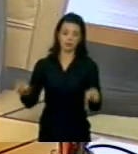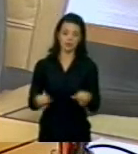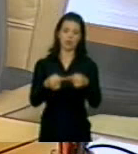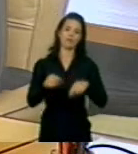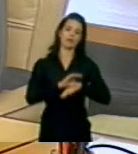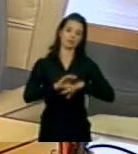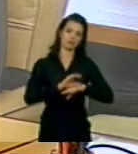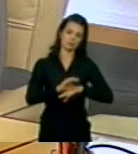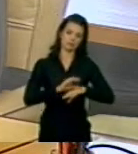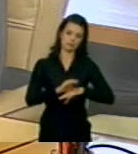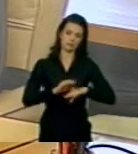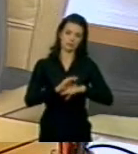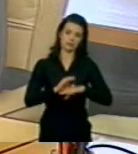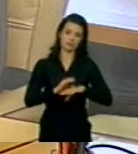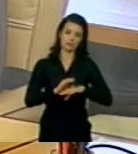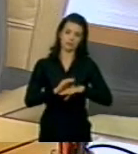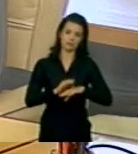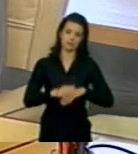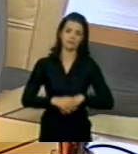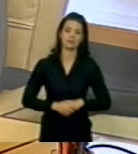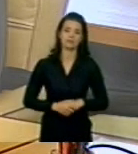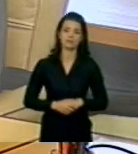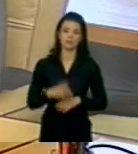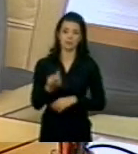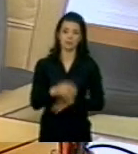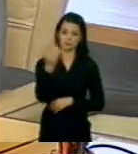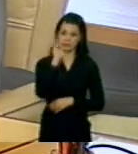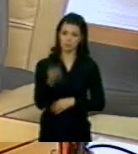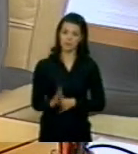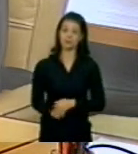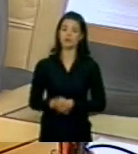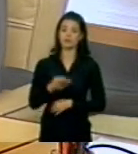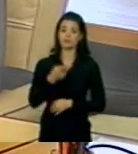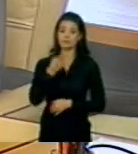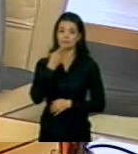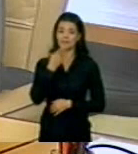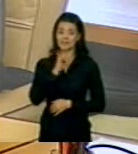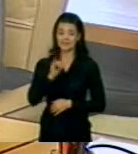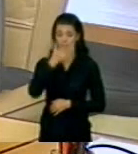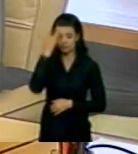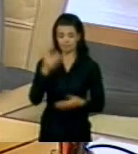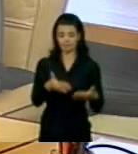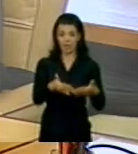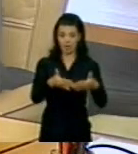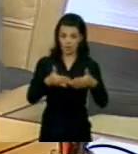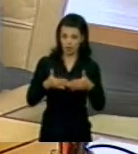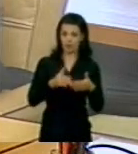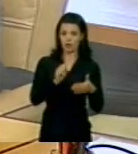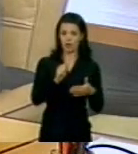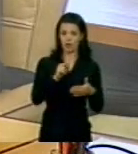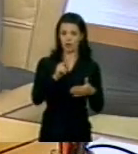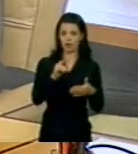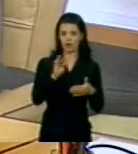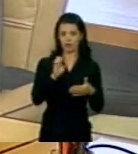afirmar, em consonância com o sistema constitucional vigente, que uma vez determinado o afastamento cautelar do exercício